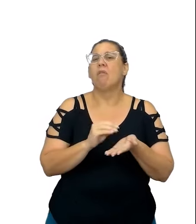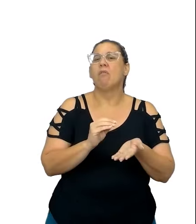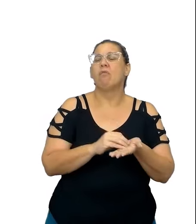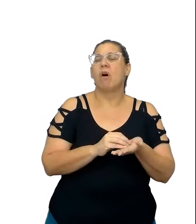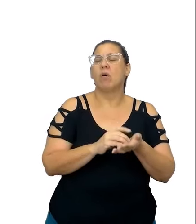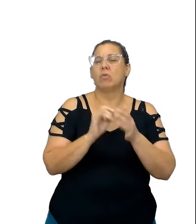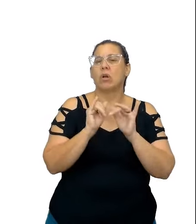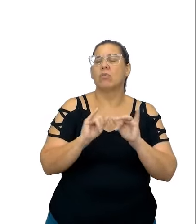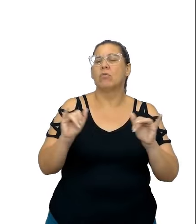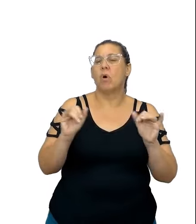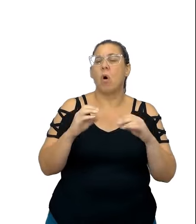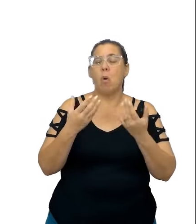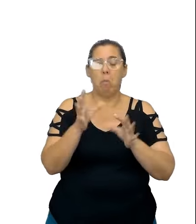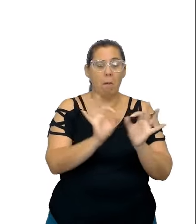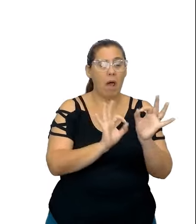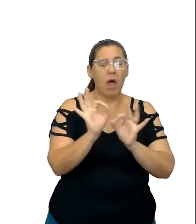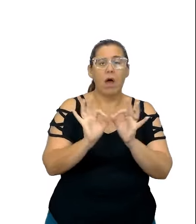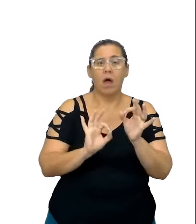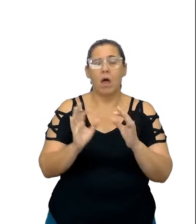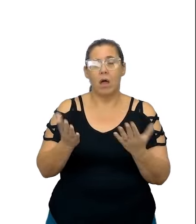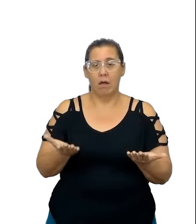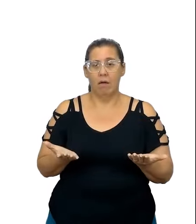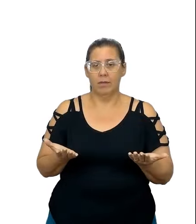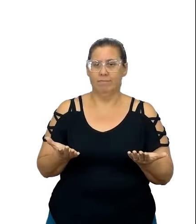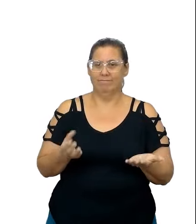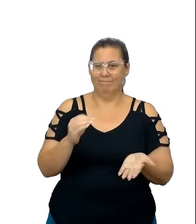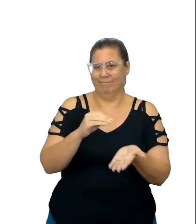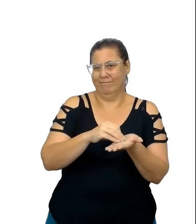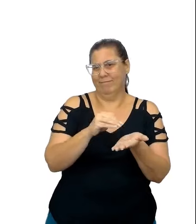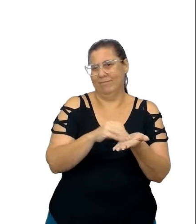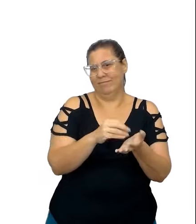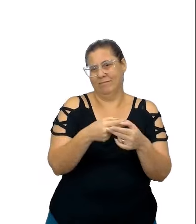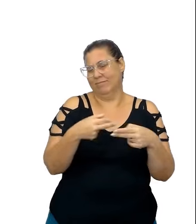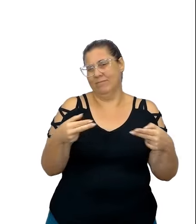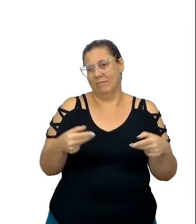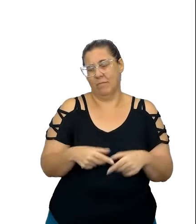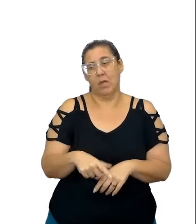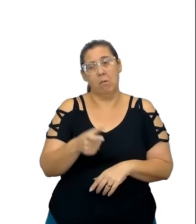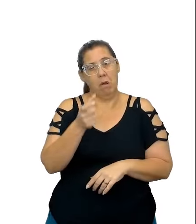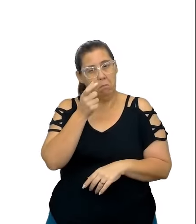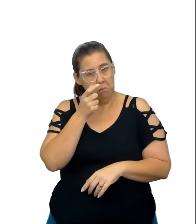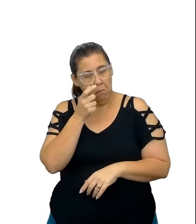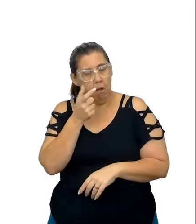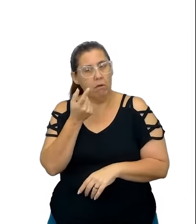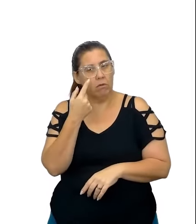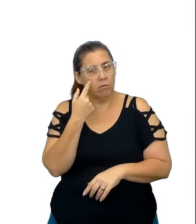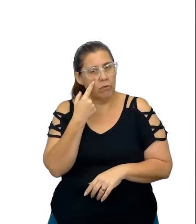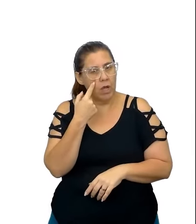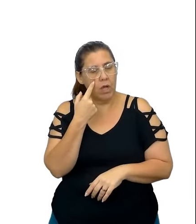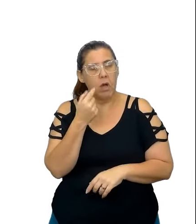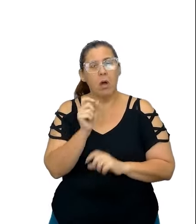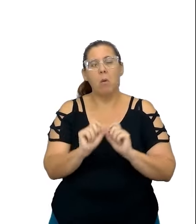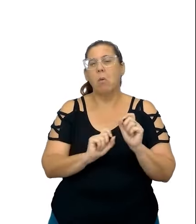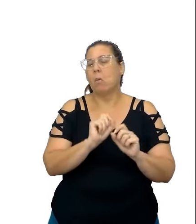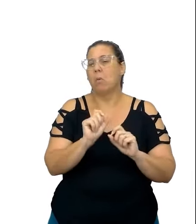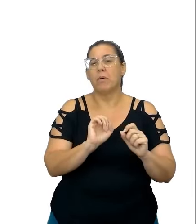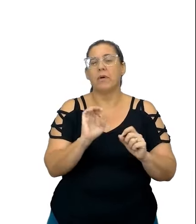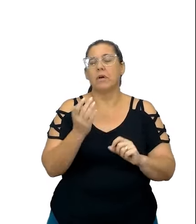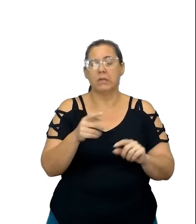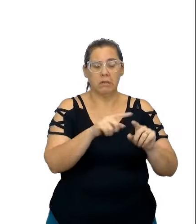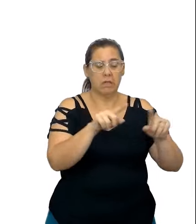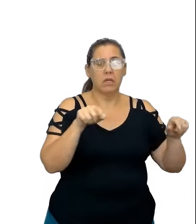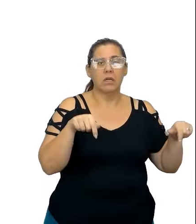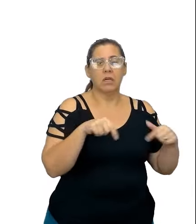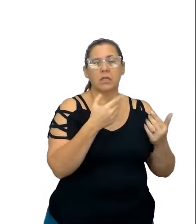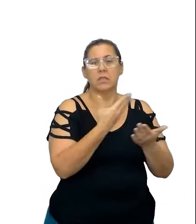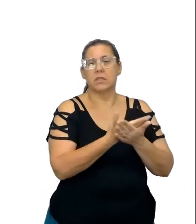ou por produção deficiente. Então, é interessante a gente estar levantando essas questões, trazendo isso dentro da sala de